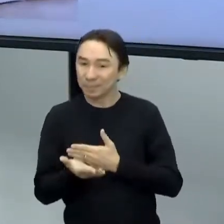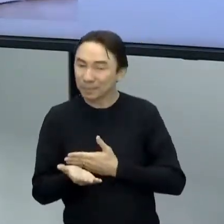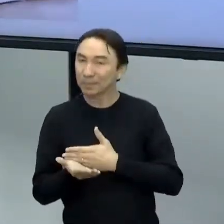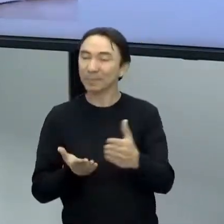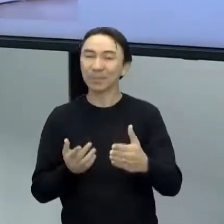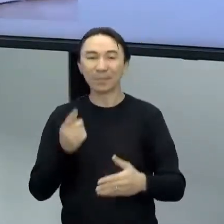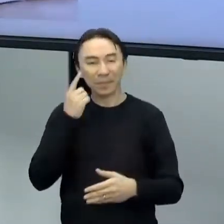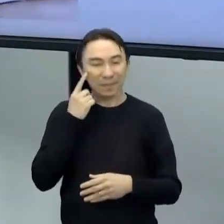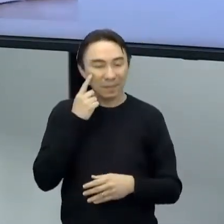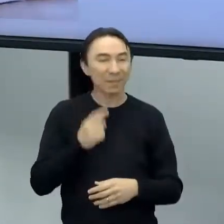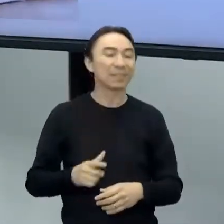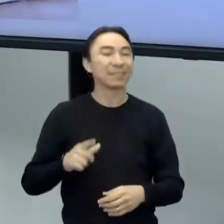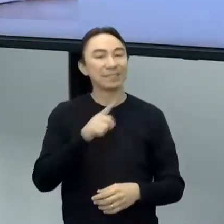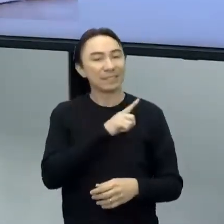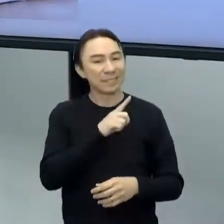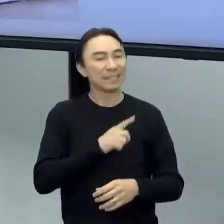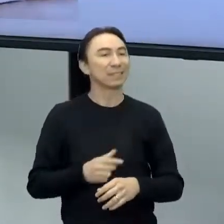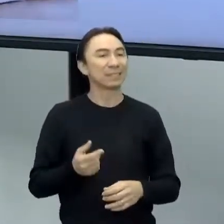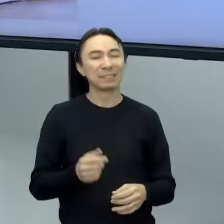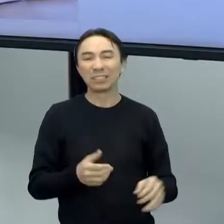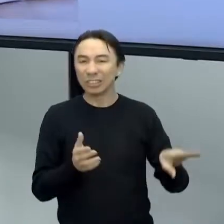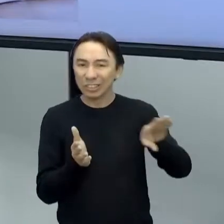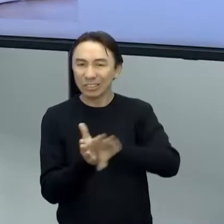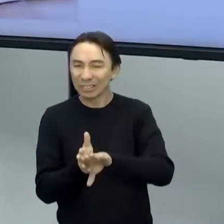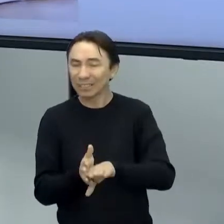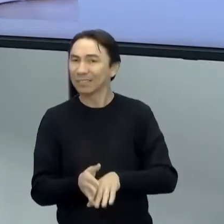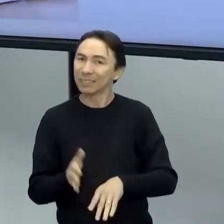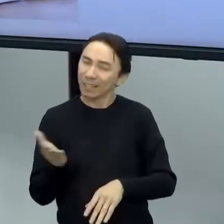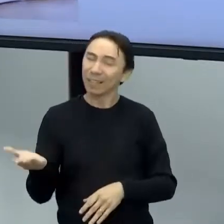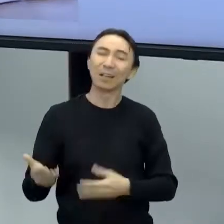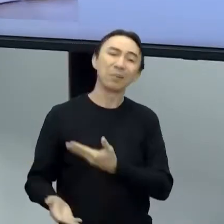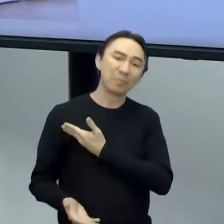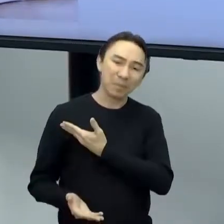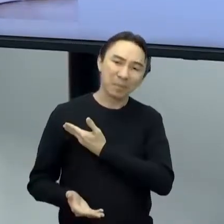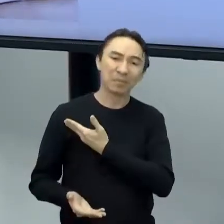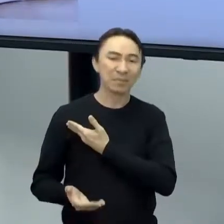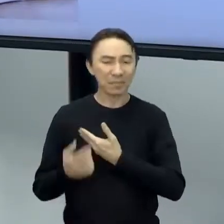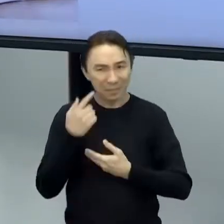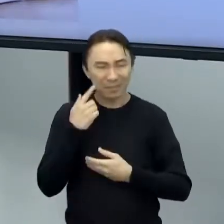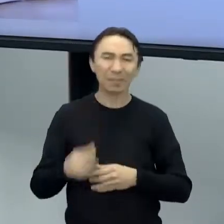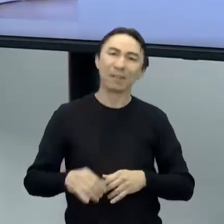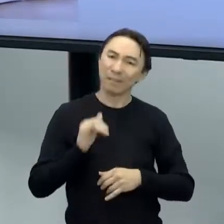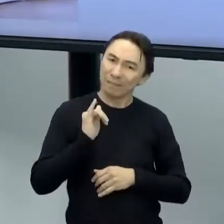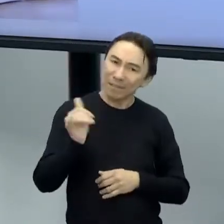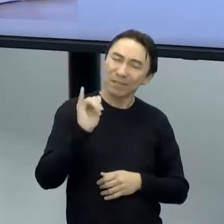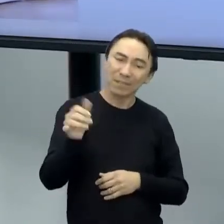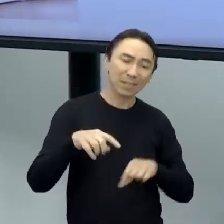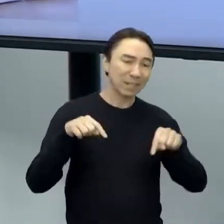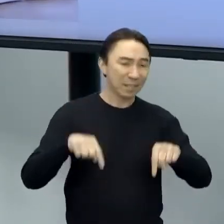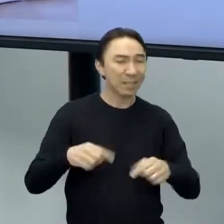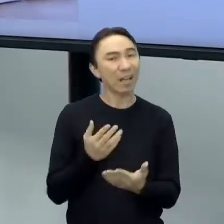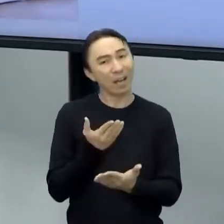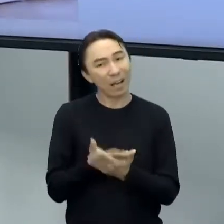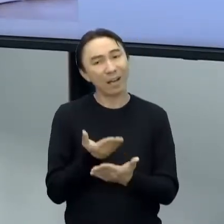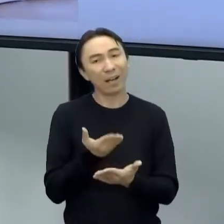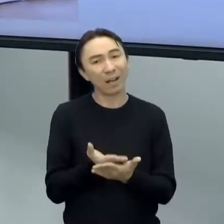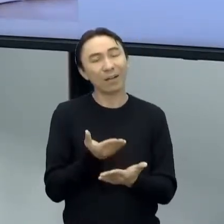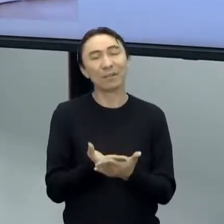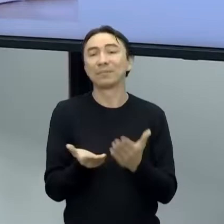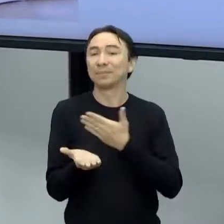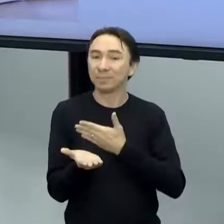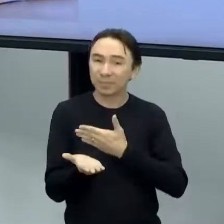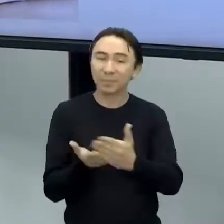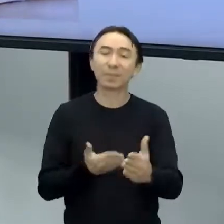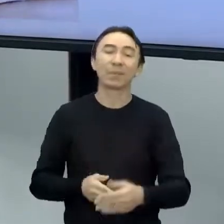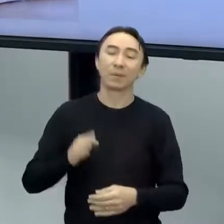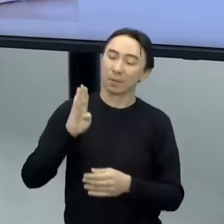pessoal acordar e chegar na aula. Manda mensagem aí pros seus amigos, fala que a aula começou e eu, Bruno, a Melissa